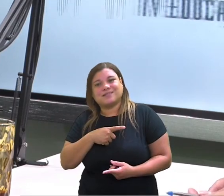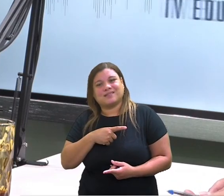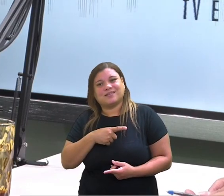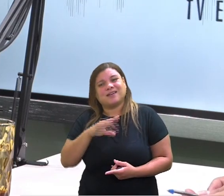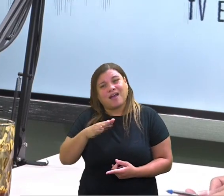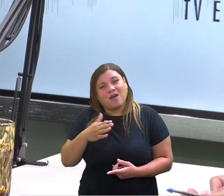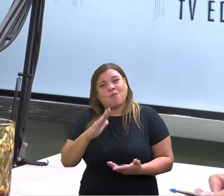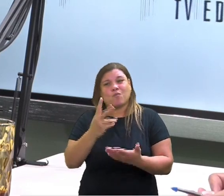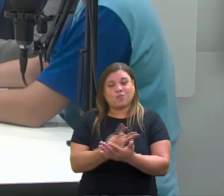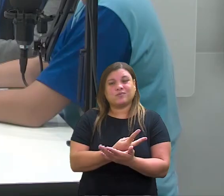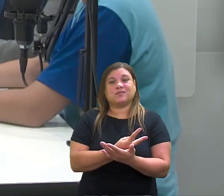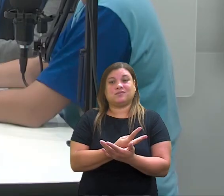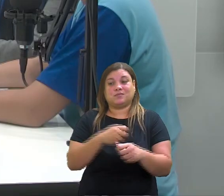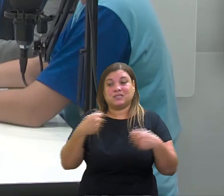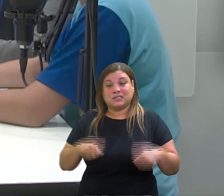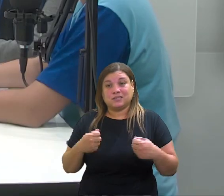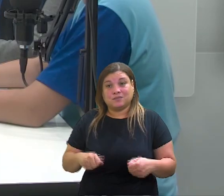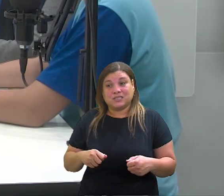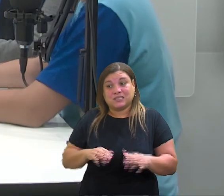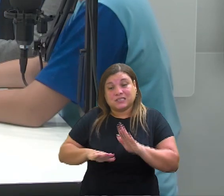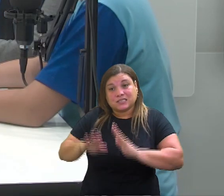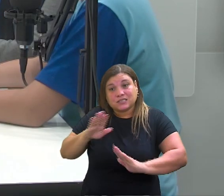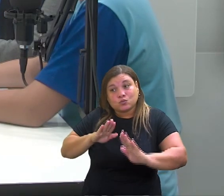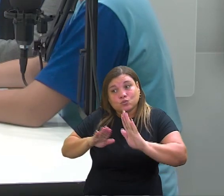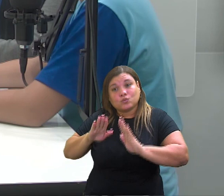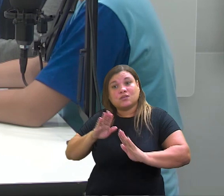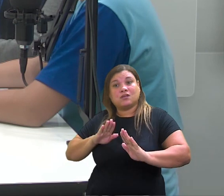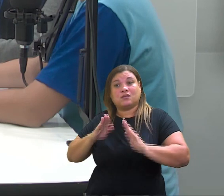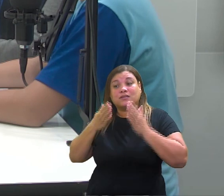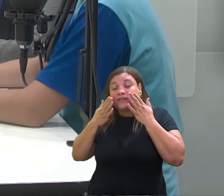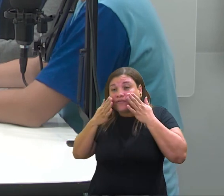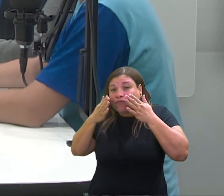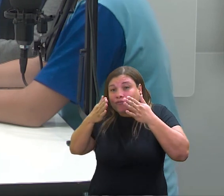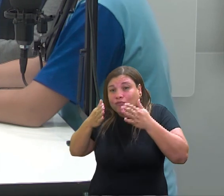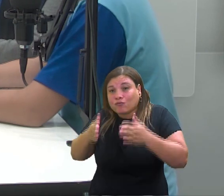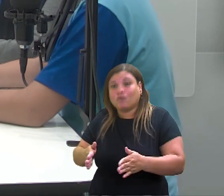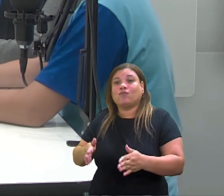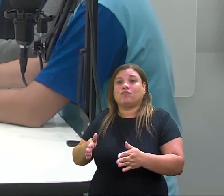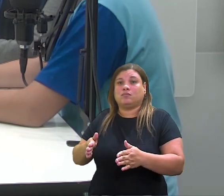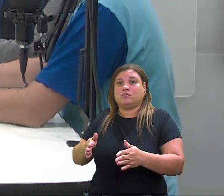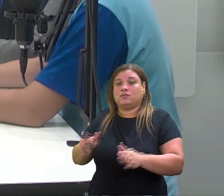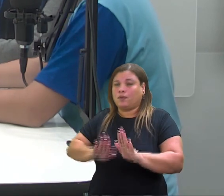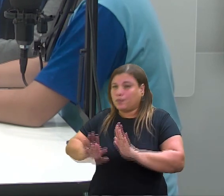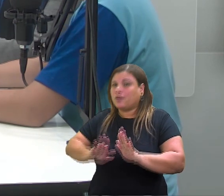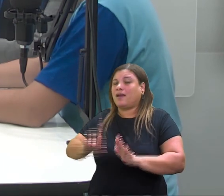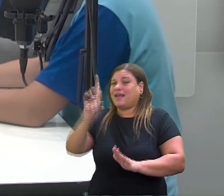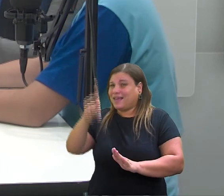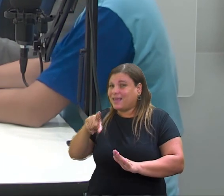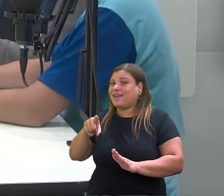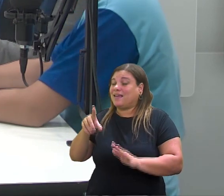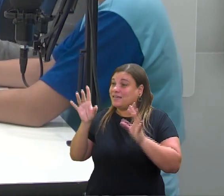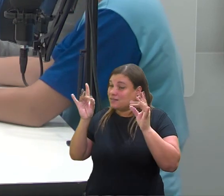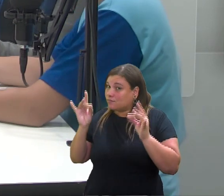dessa maneira. Complicadíssimo, né? Eu não vou falar os outros porque é mais complicado. Esse já foi Esse já